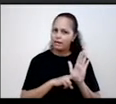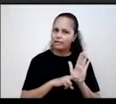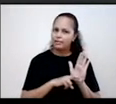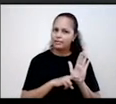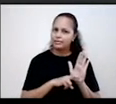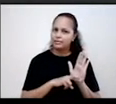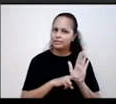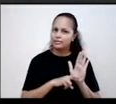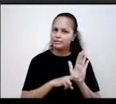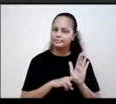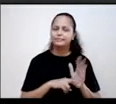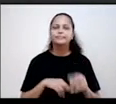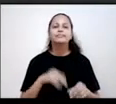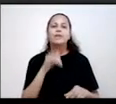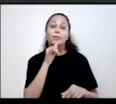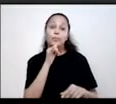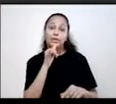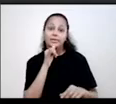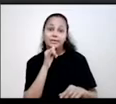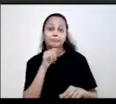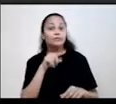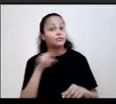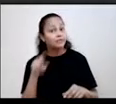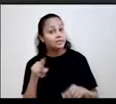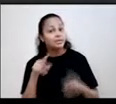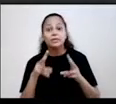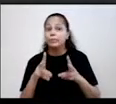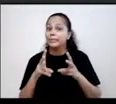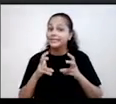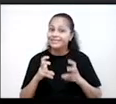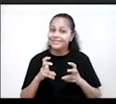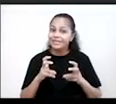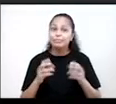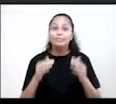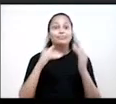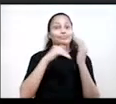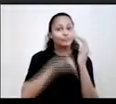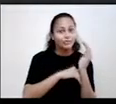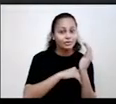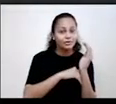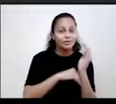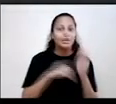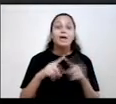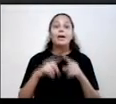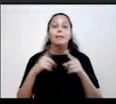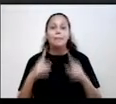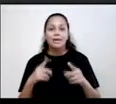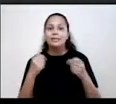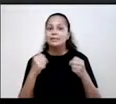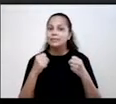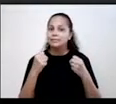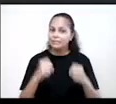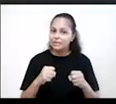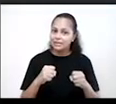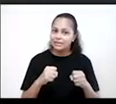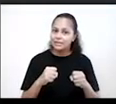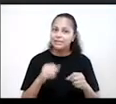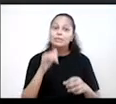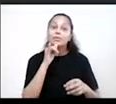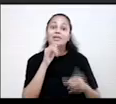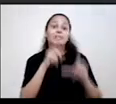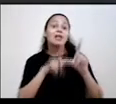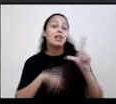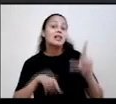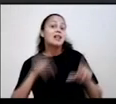sejam, como eu disse para vocês não percebam, que sejam implícitas, mas você coloca sempre o artigo antes do substantivo. A